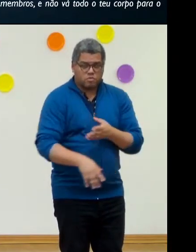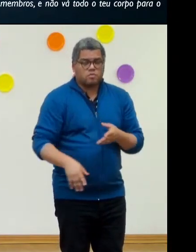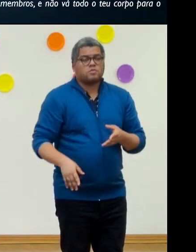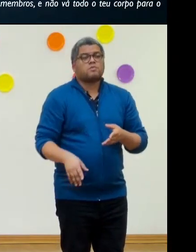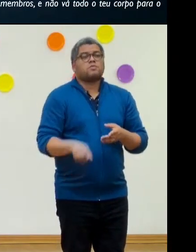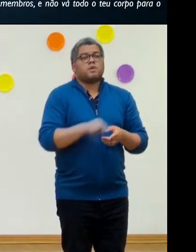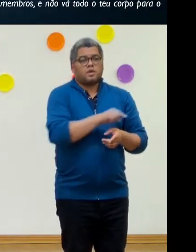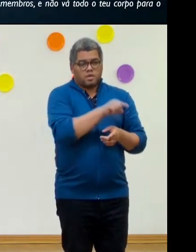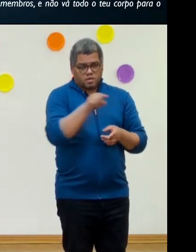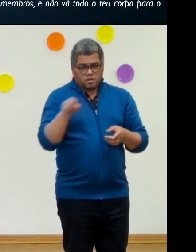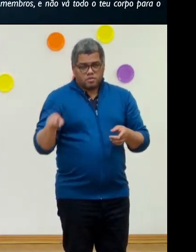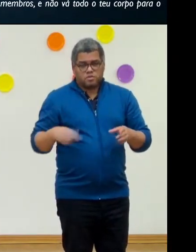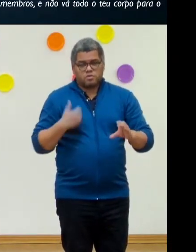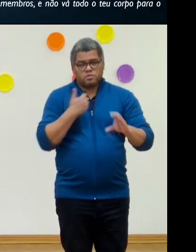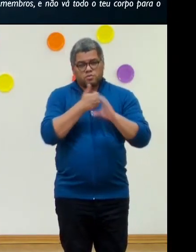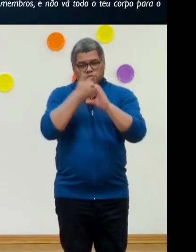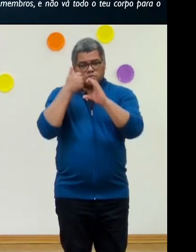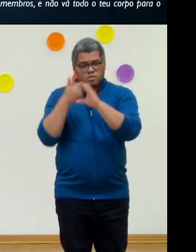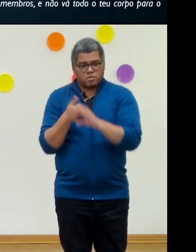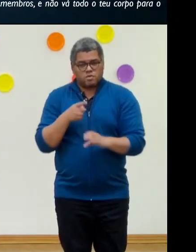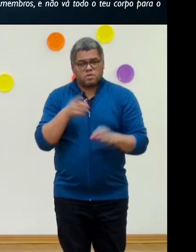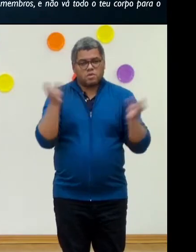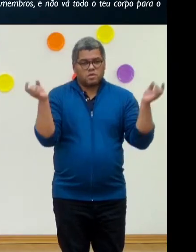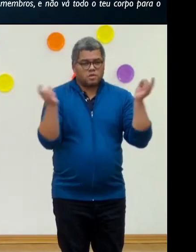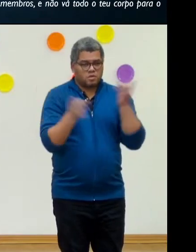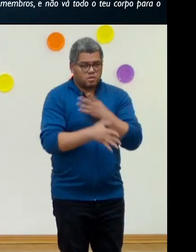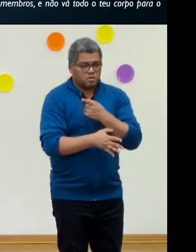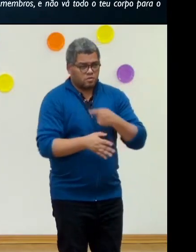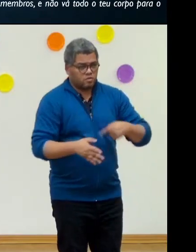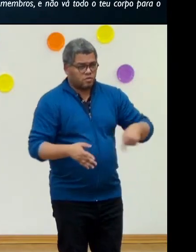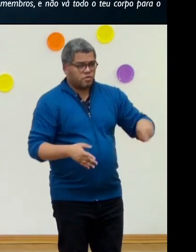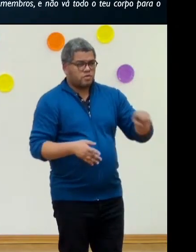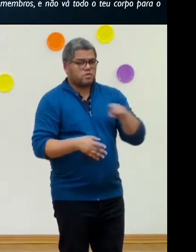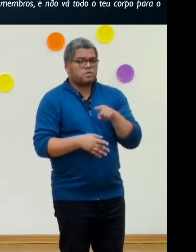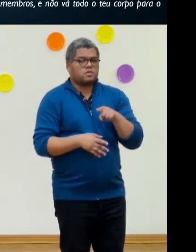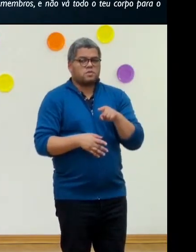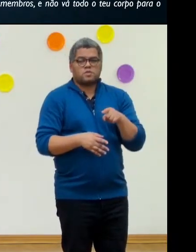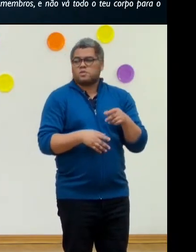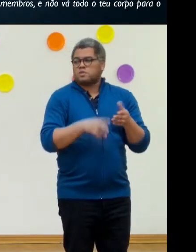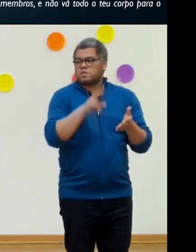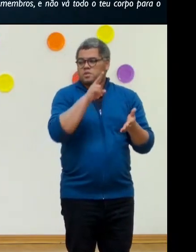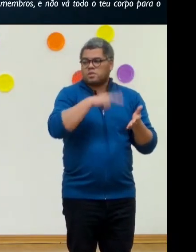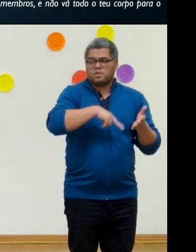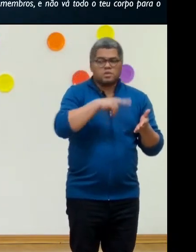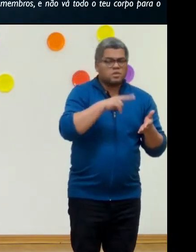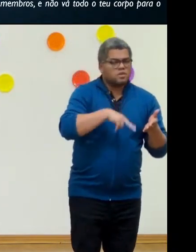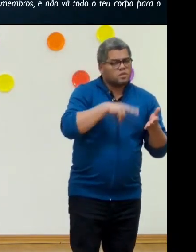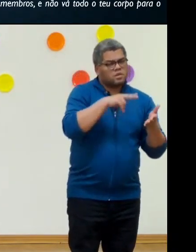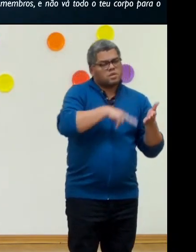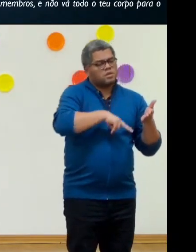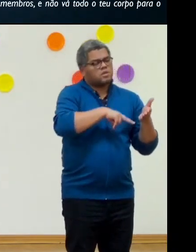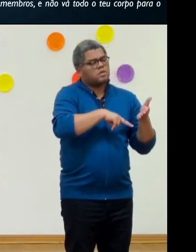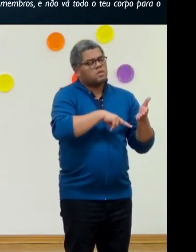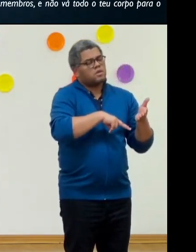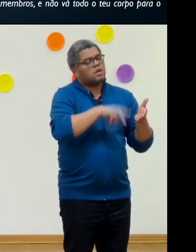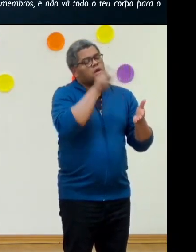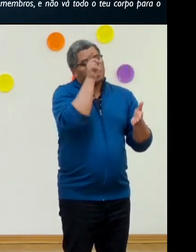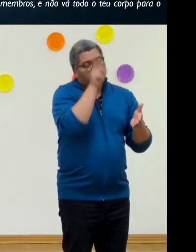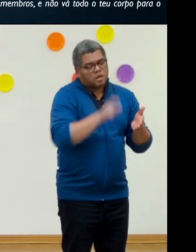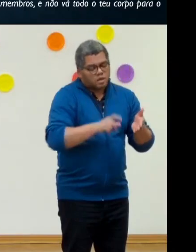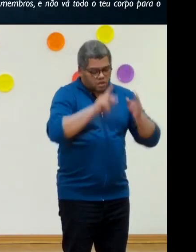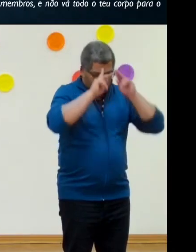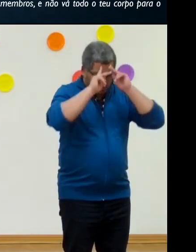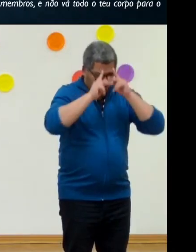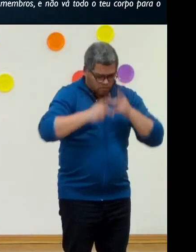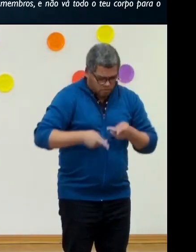cristão? Está disposto a isso, você que leu assim, quem não negar a si mesmo não é digno de mim.